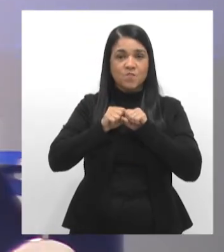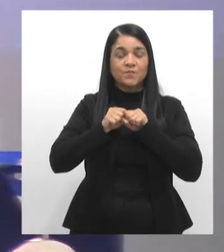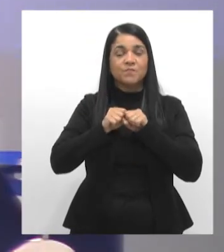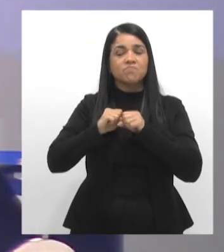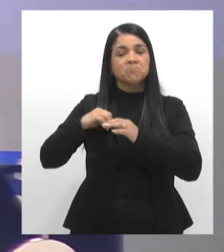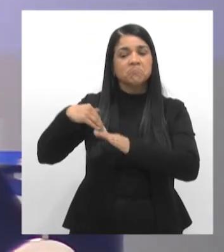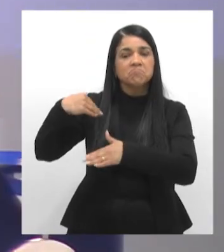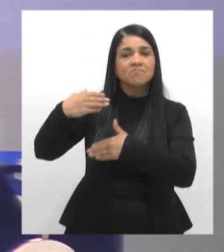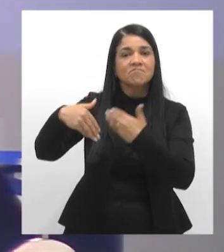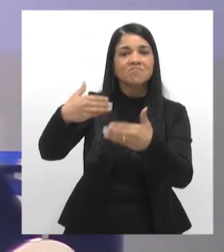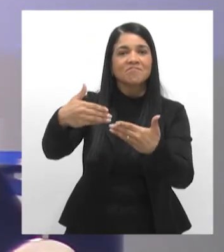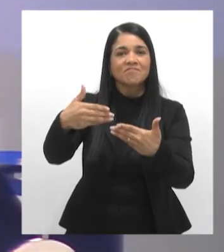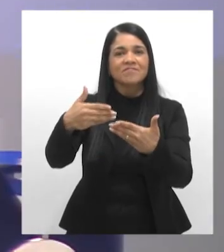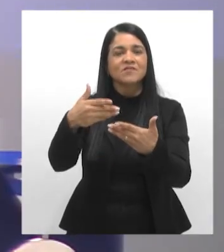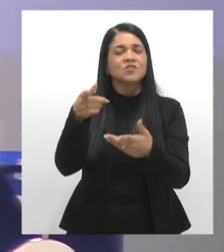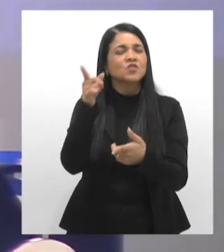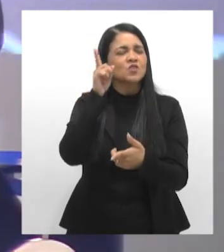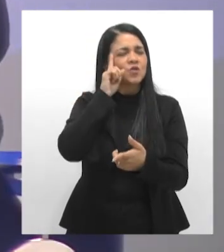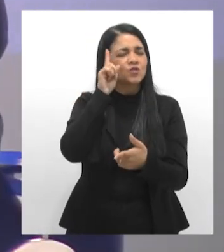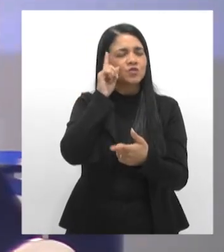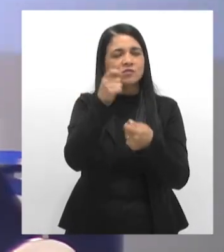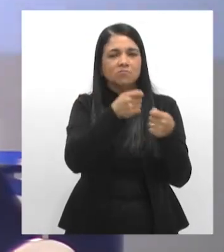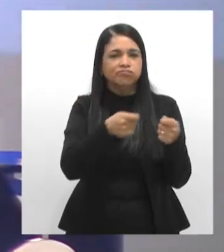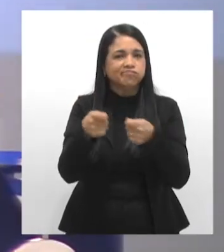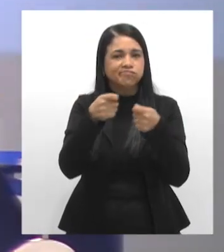adquirir a cada dia,